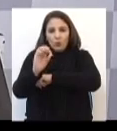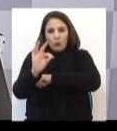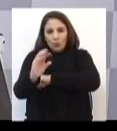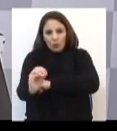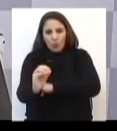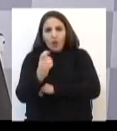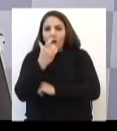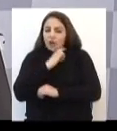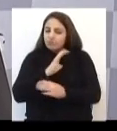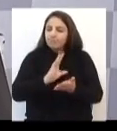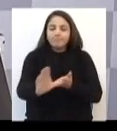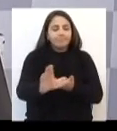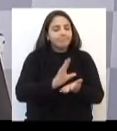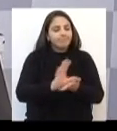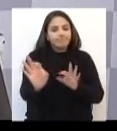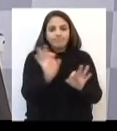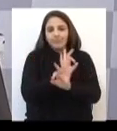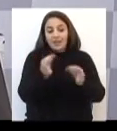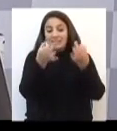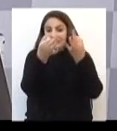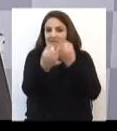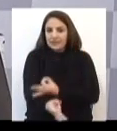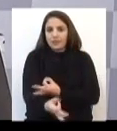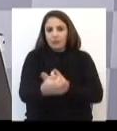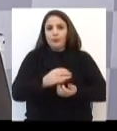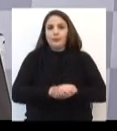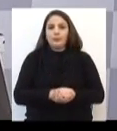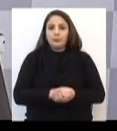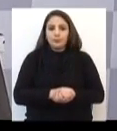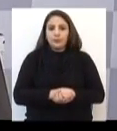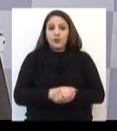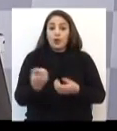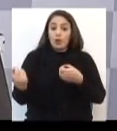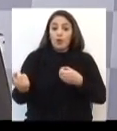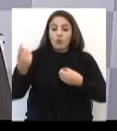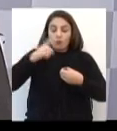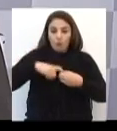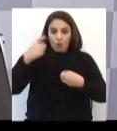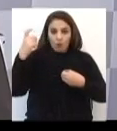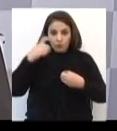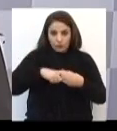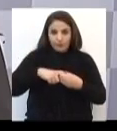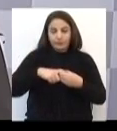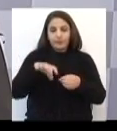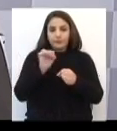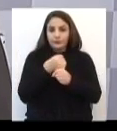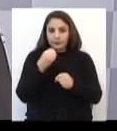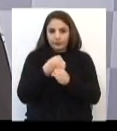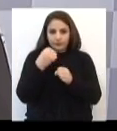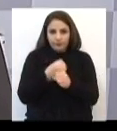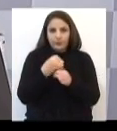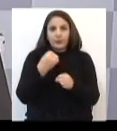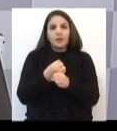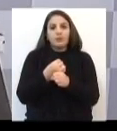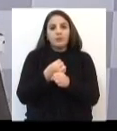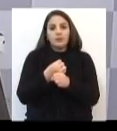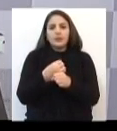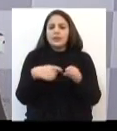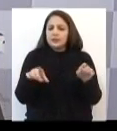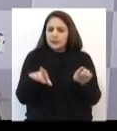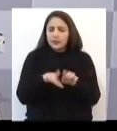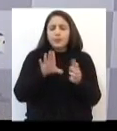está sendo aplicado como deveria ser aplicado. O retorno das obras de canalizações e,